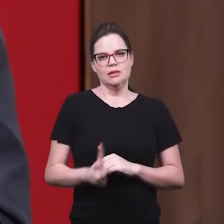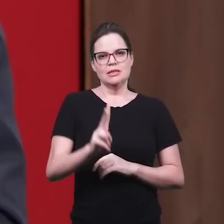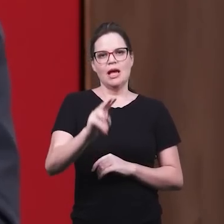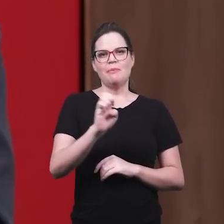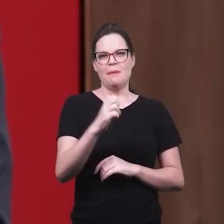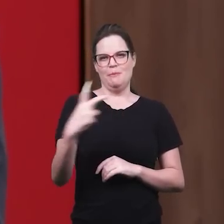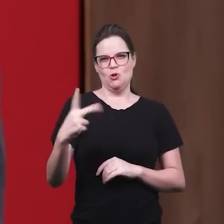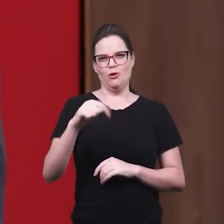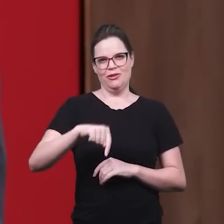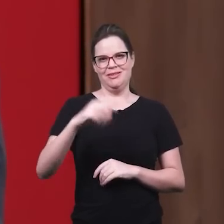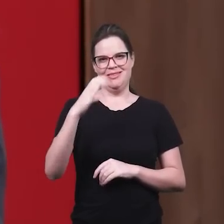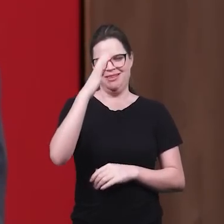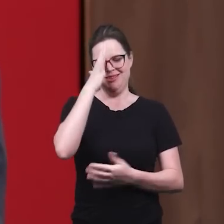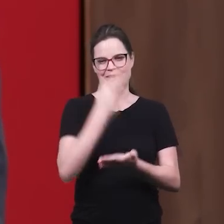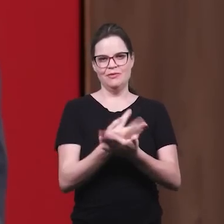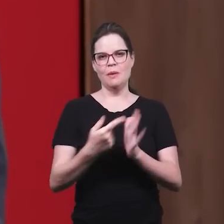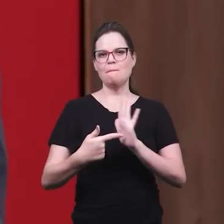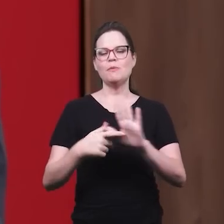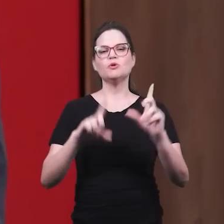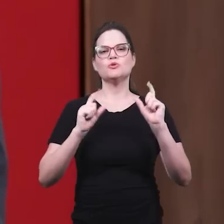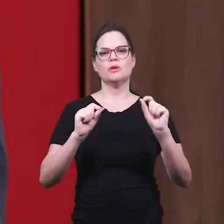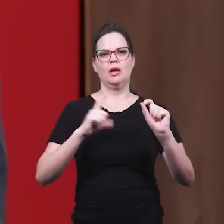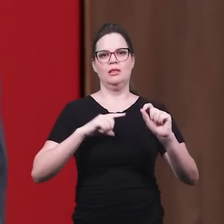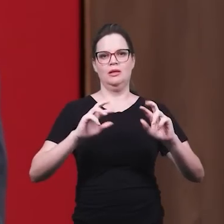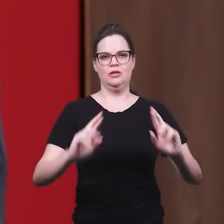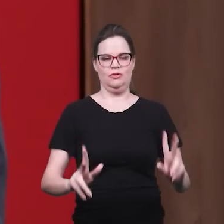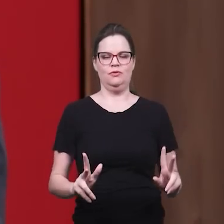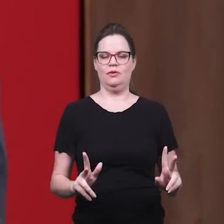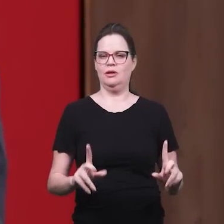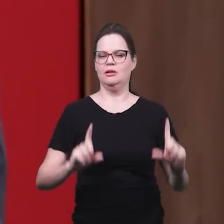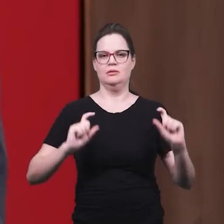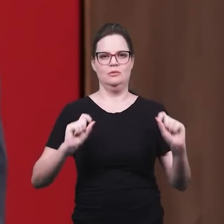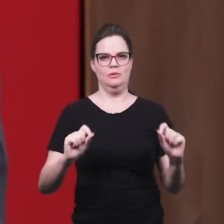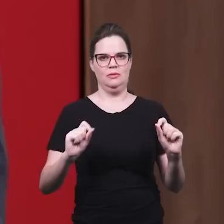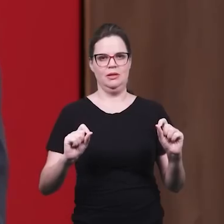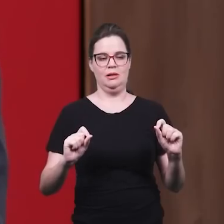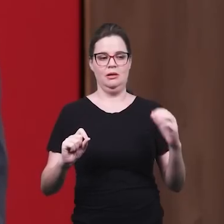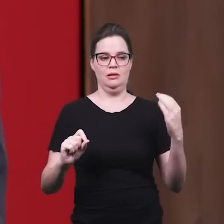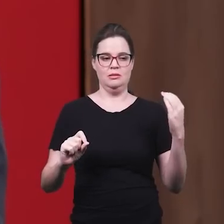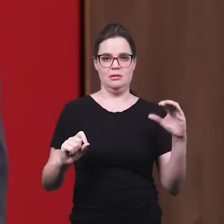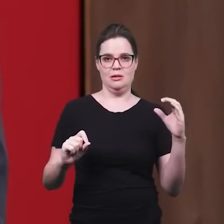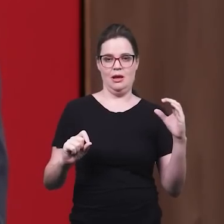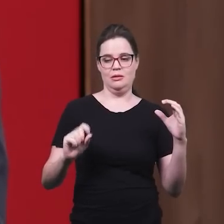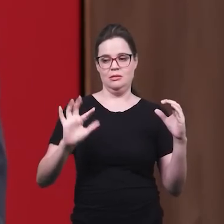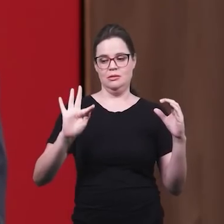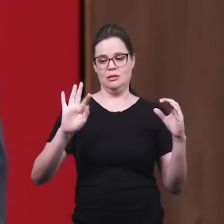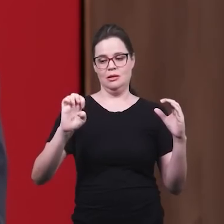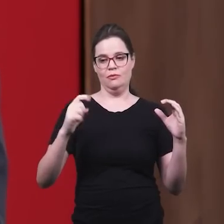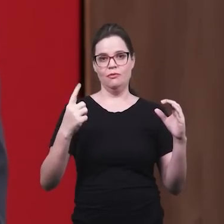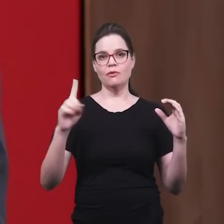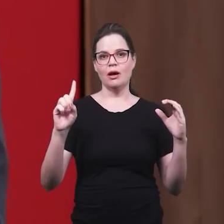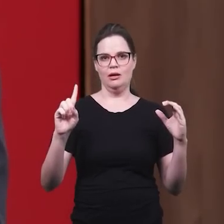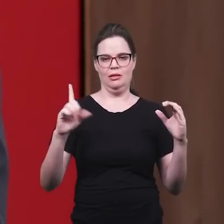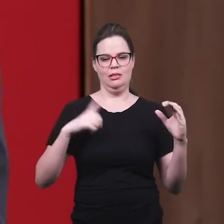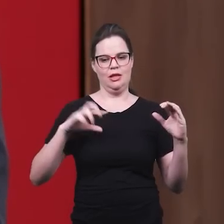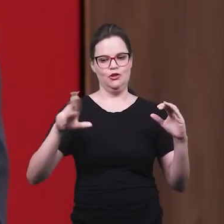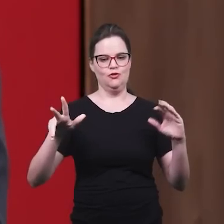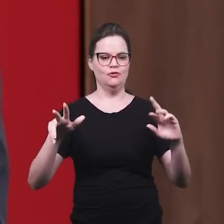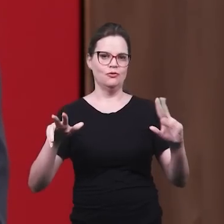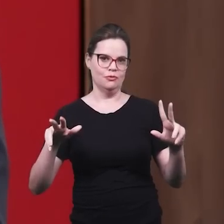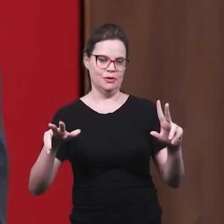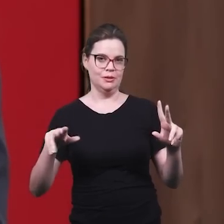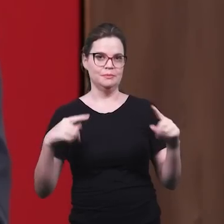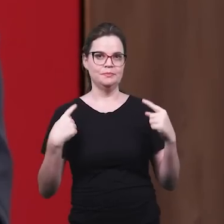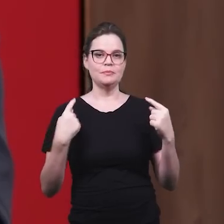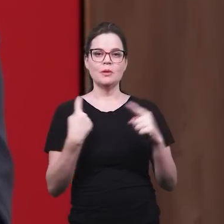episódios, a gente procura destacar uma diferença fundamental que existe entre ciência e fé. A ciência